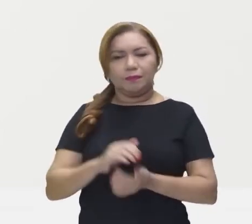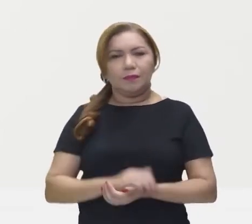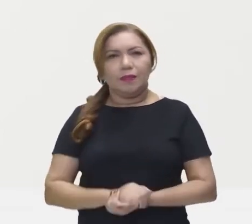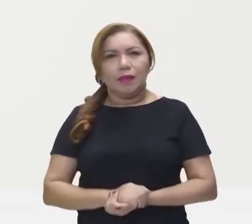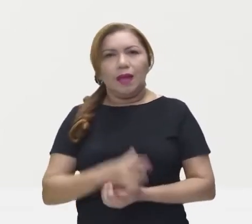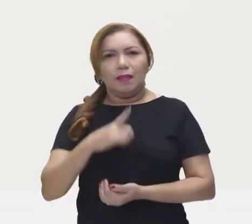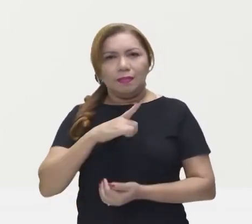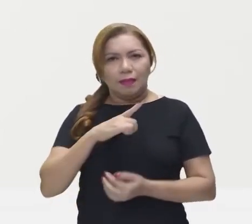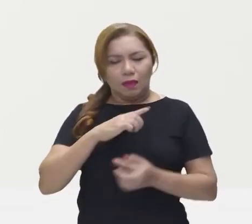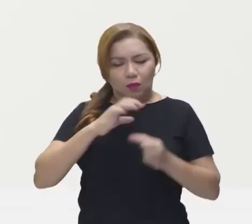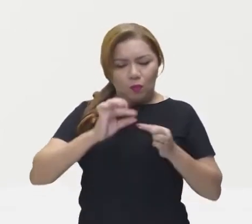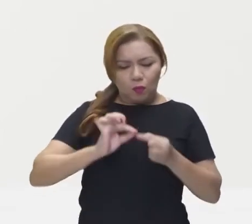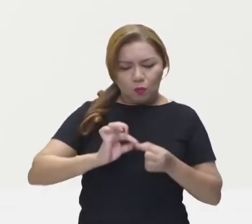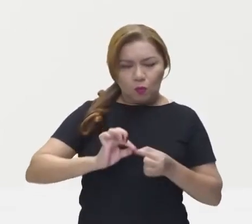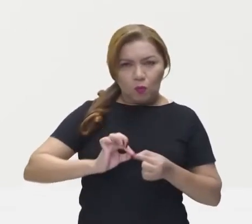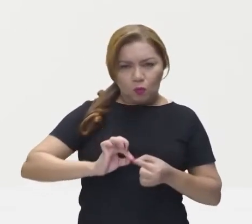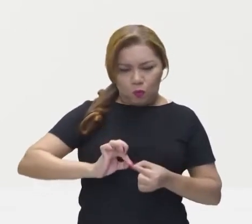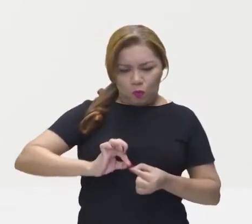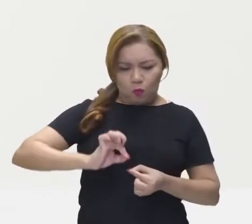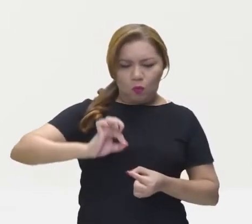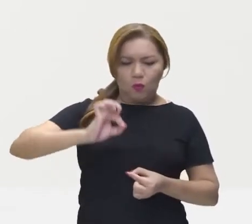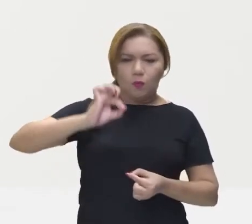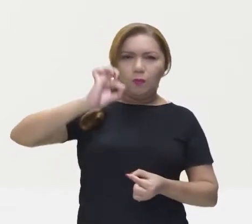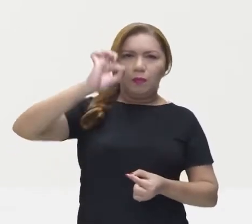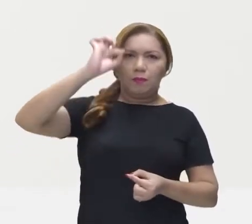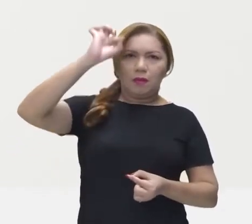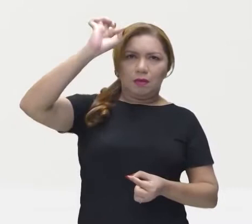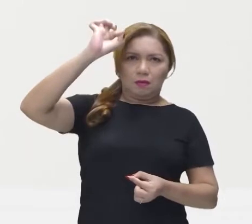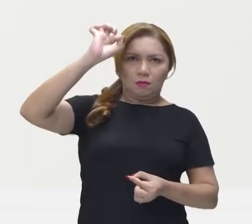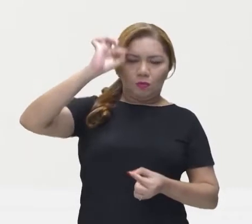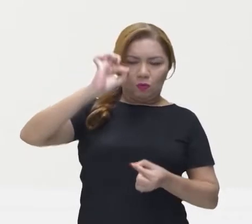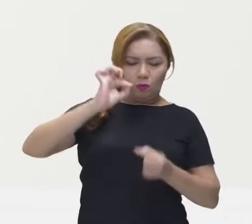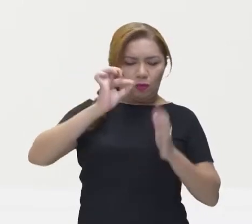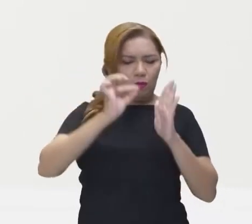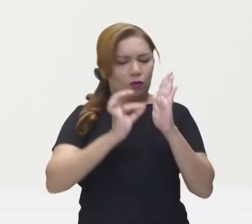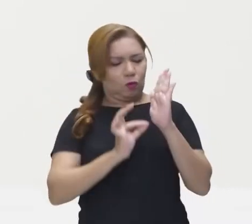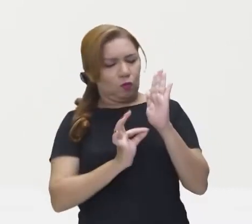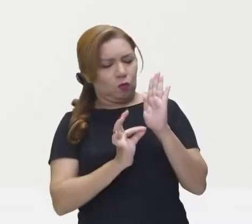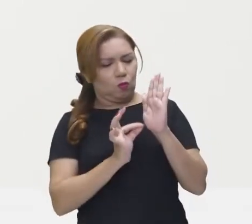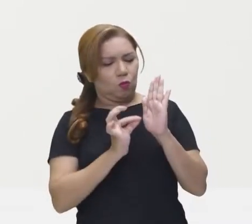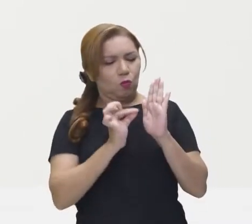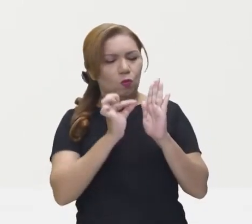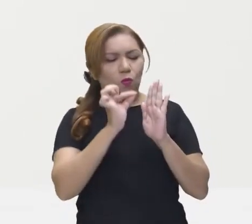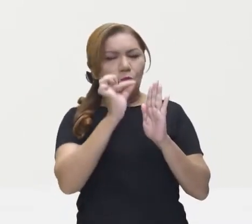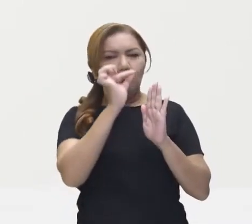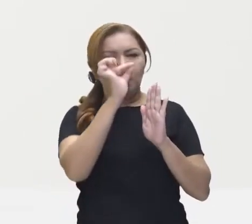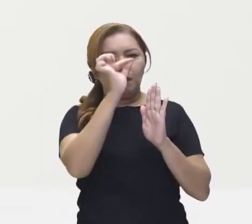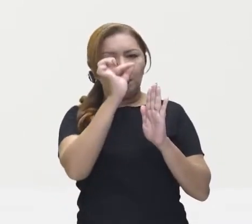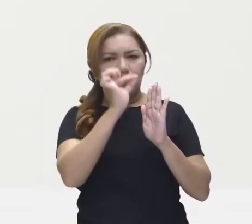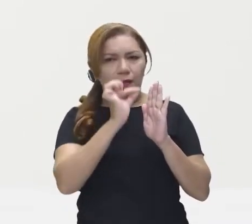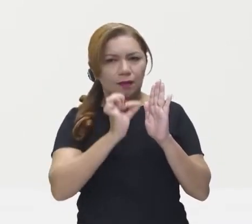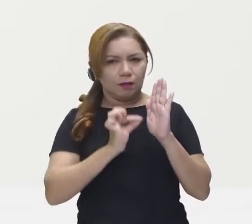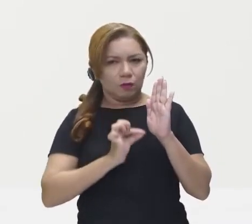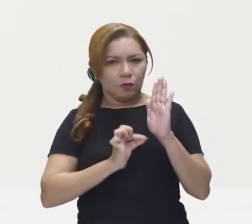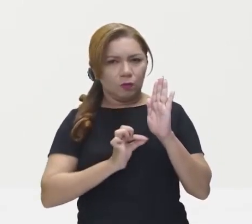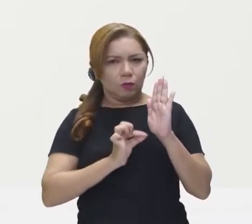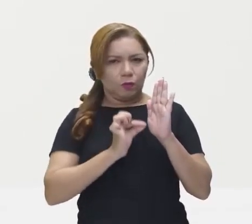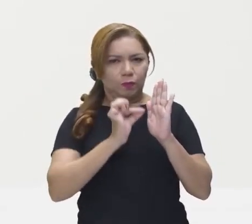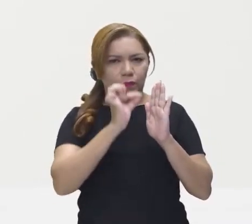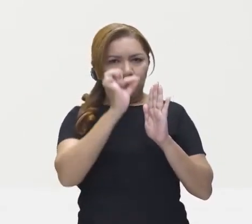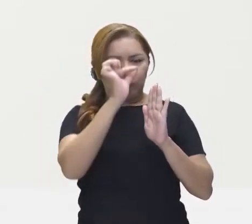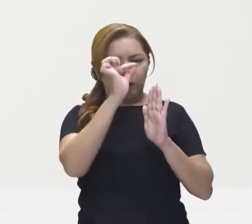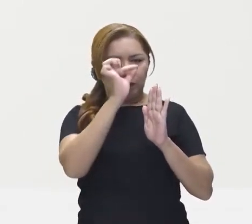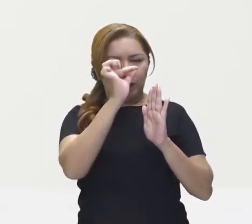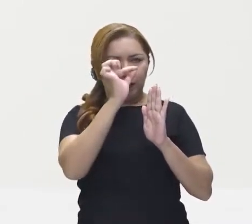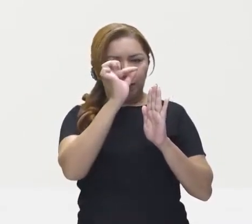comprimento do campo é de 100 metros. Então a metade disso são 50 metros.